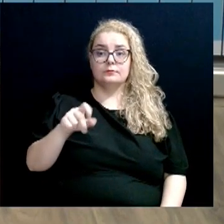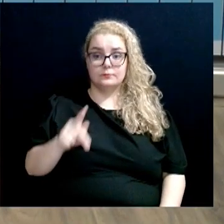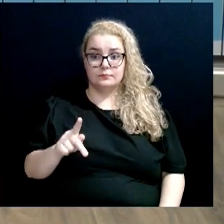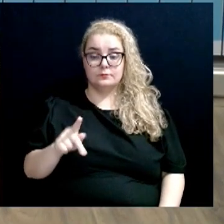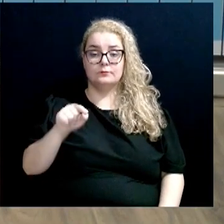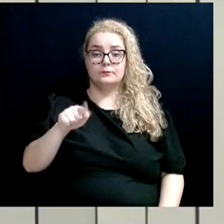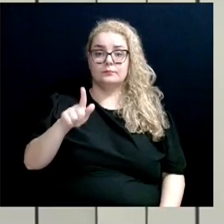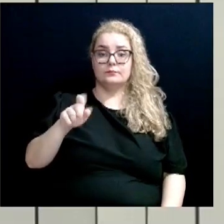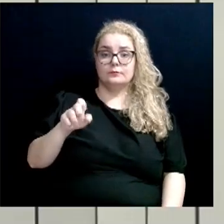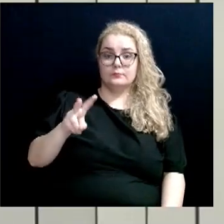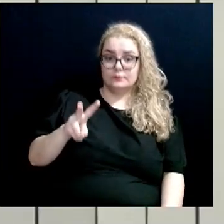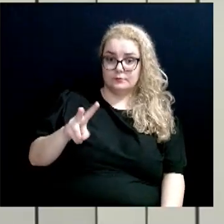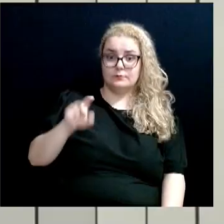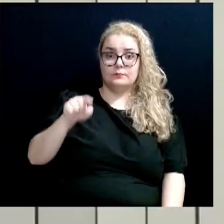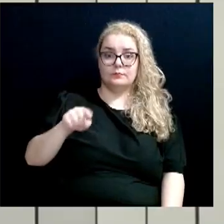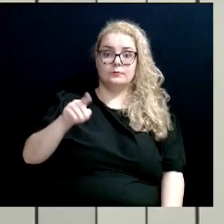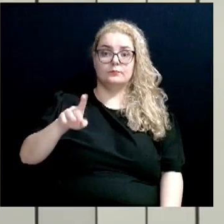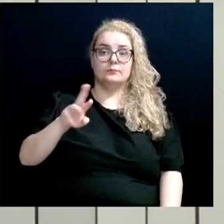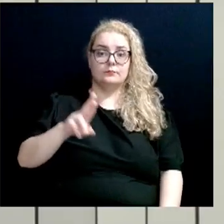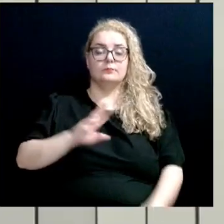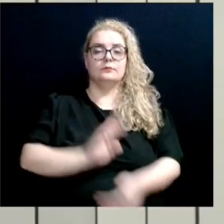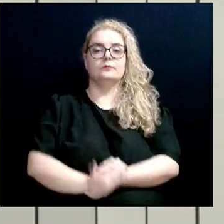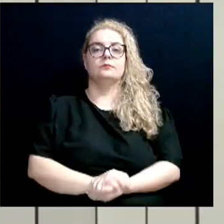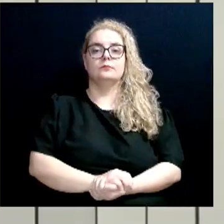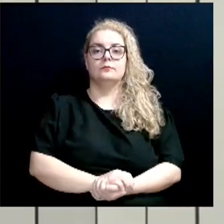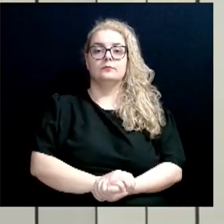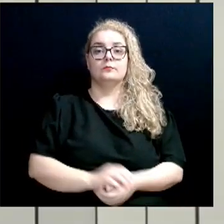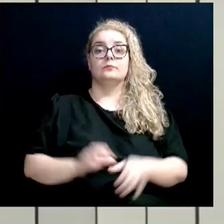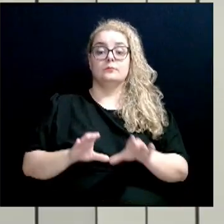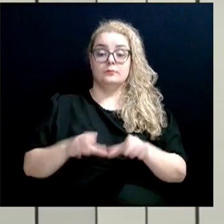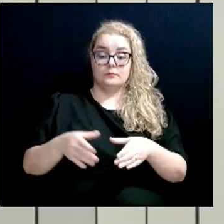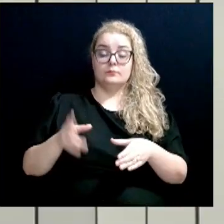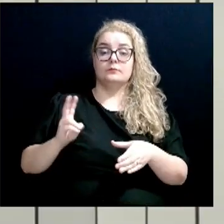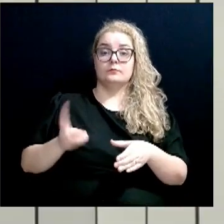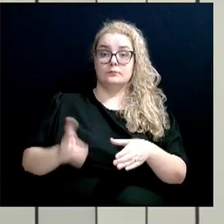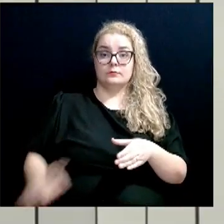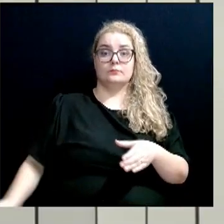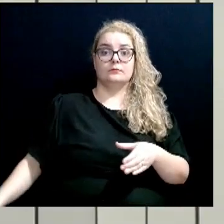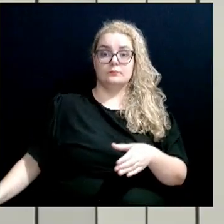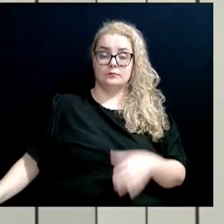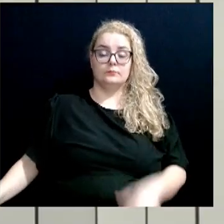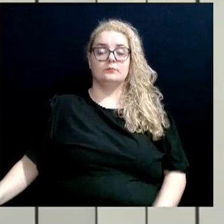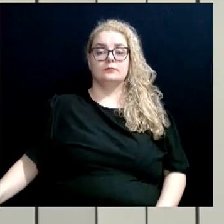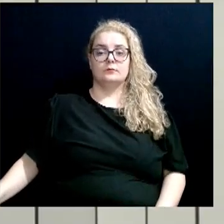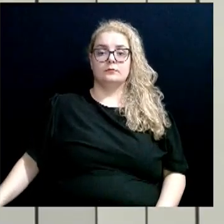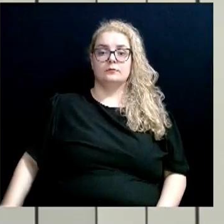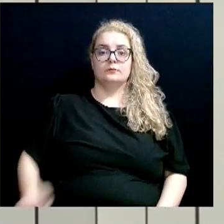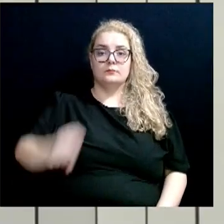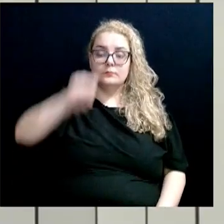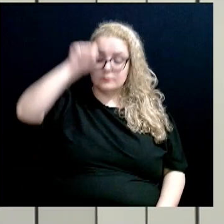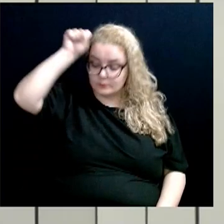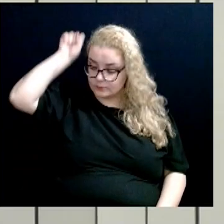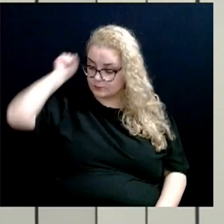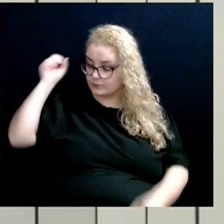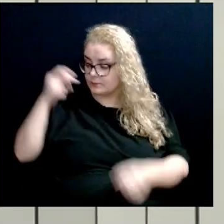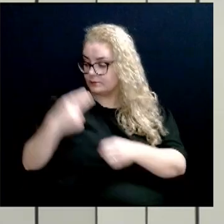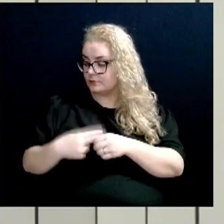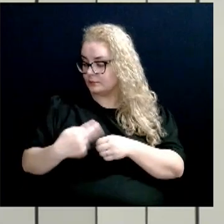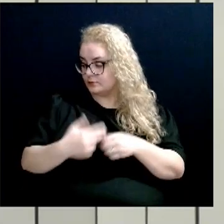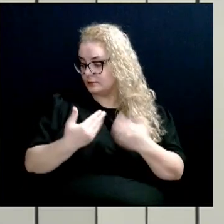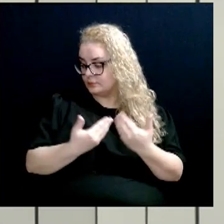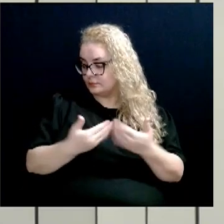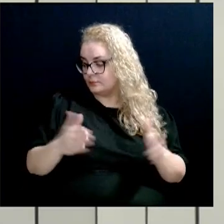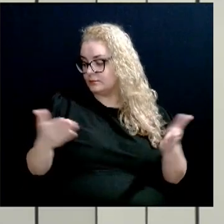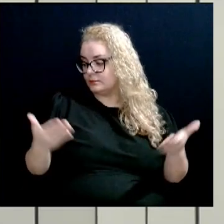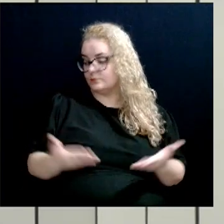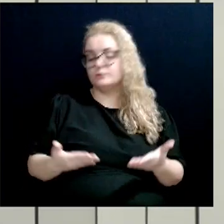campinas.sp.gov.br. A Comissão Permanente para os Vestibulares da Unicamp abriu hoje as inscrições para o